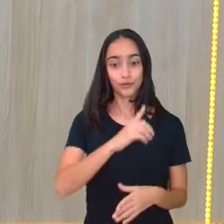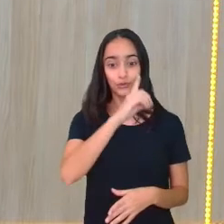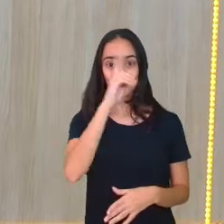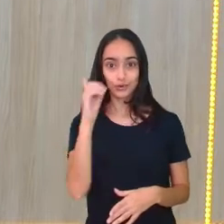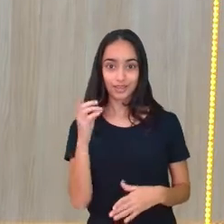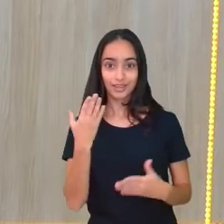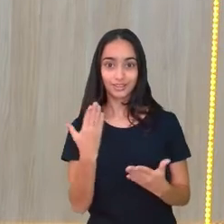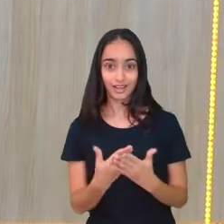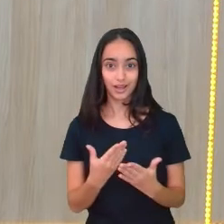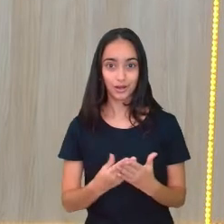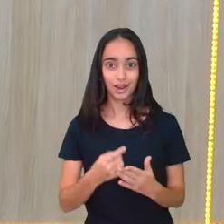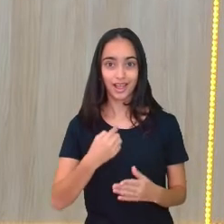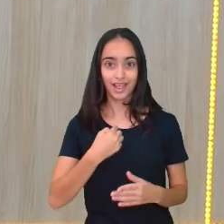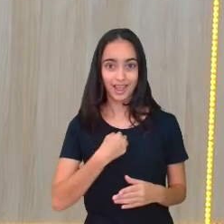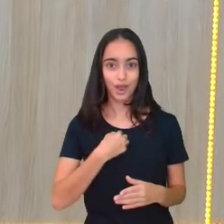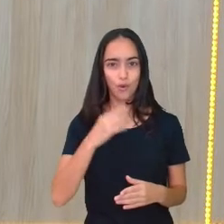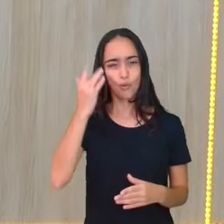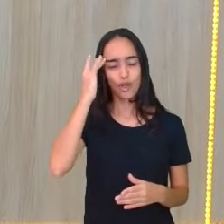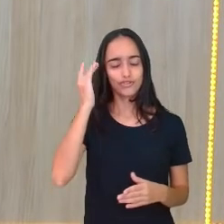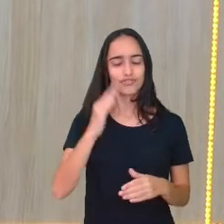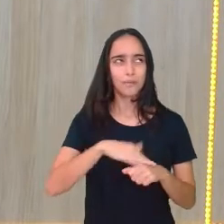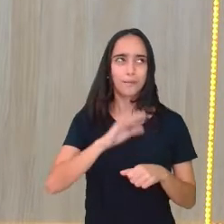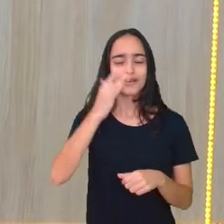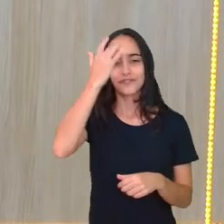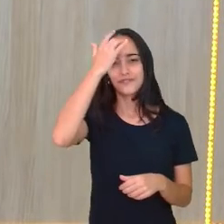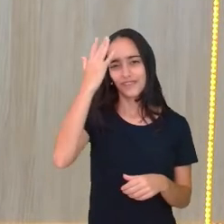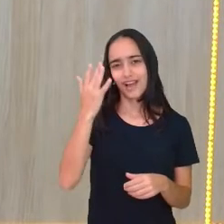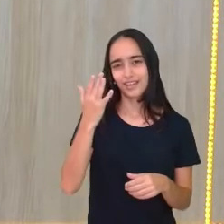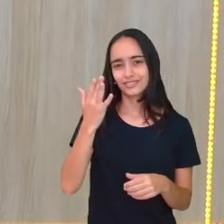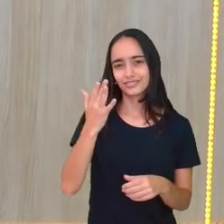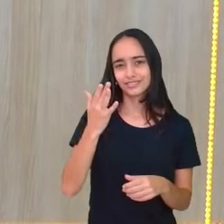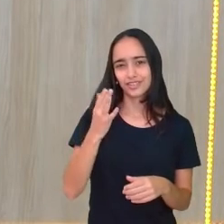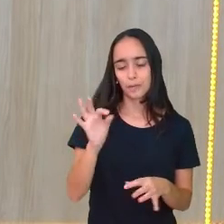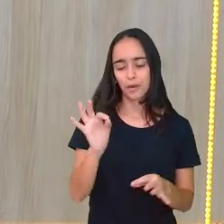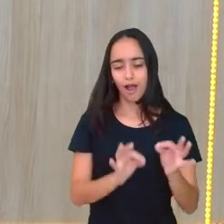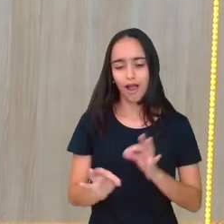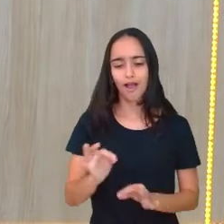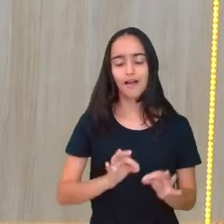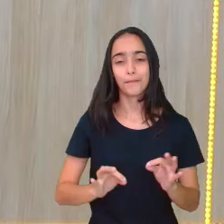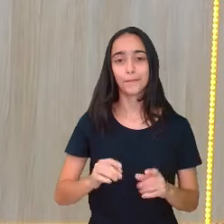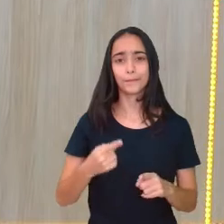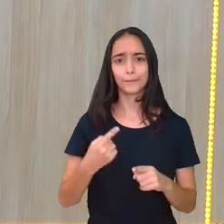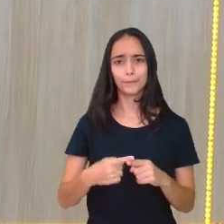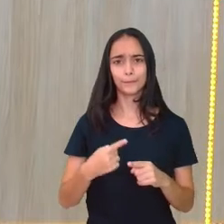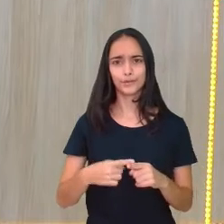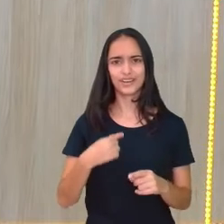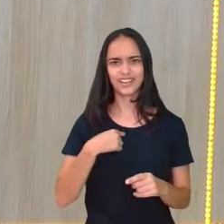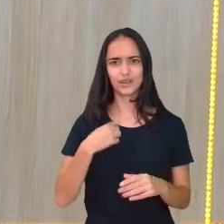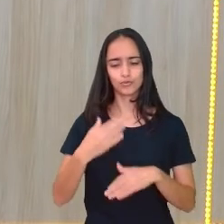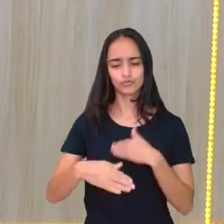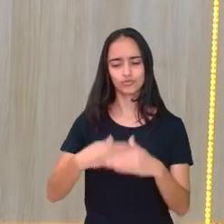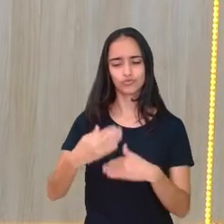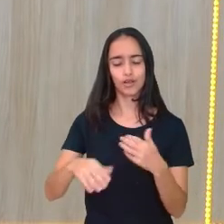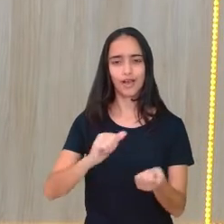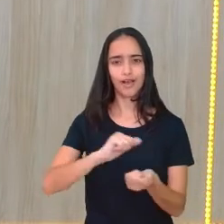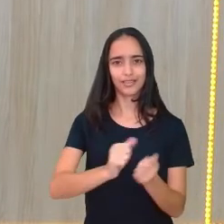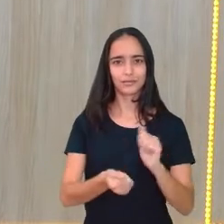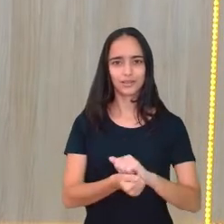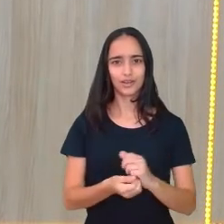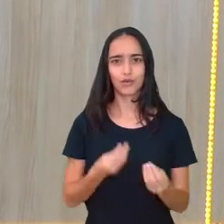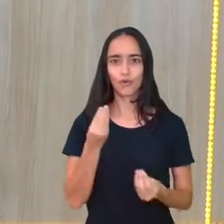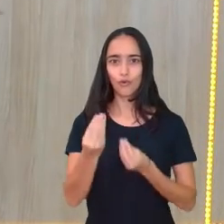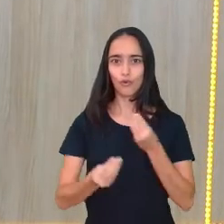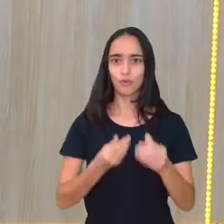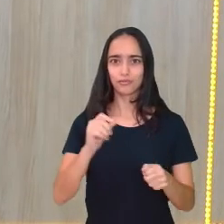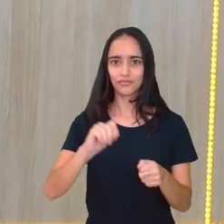mais facilidade de montar, porque eu passei por um processo de adaptação. de entender como fazer aquilo. No treinamento